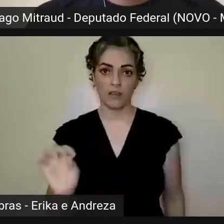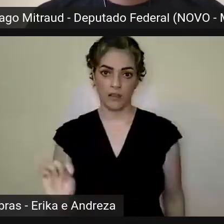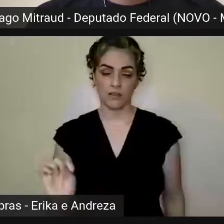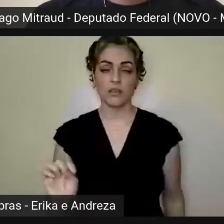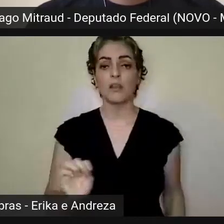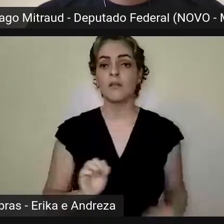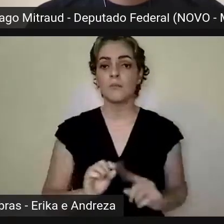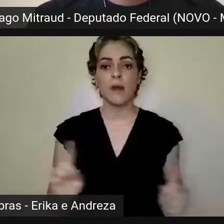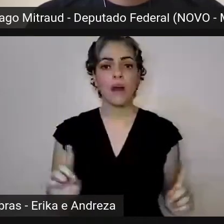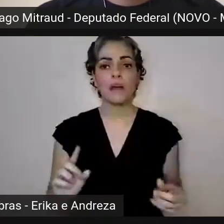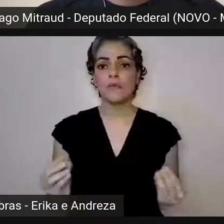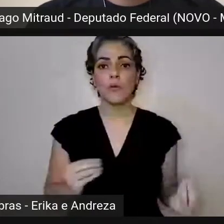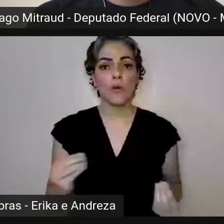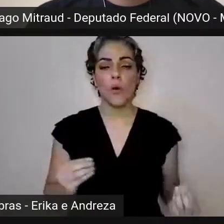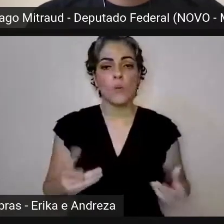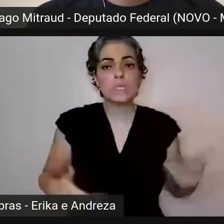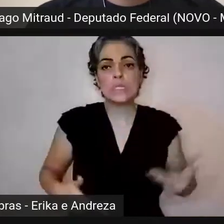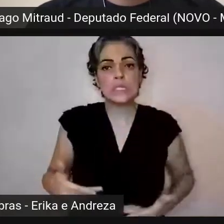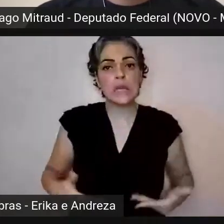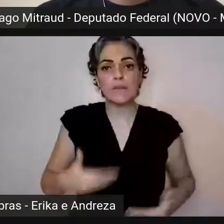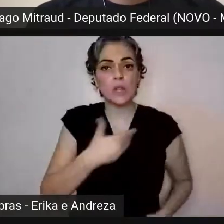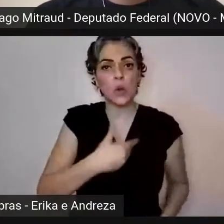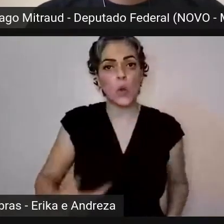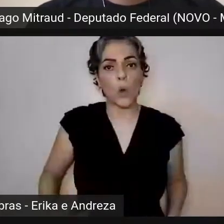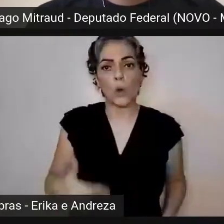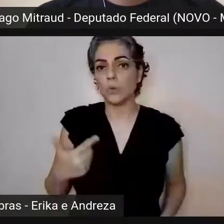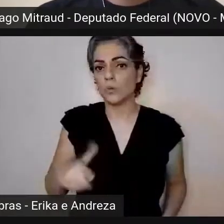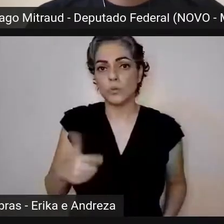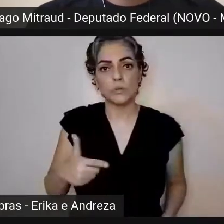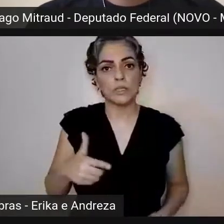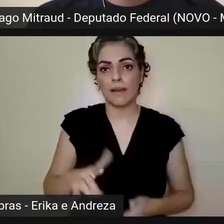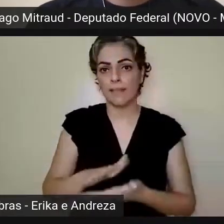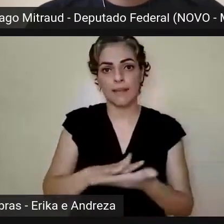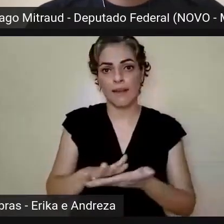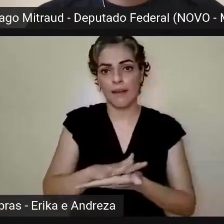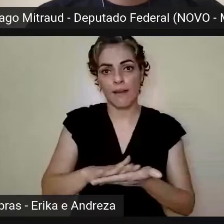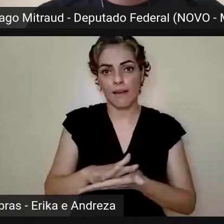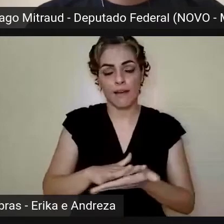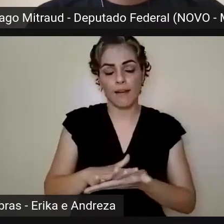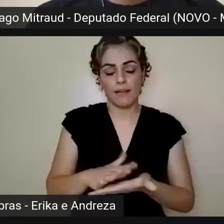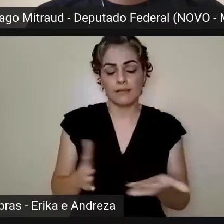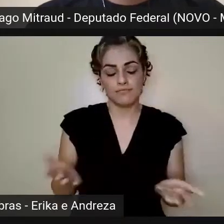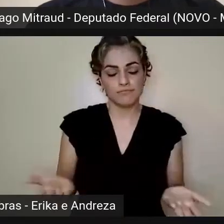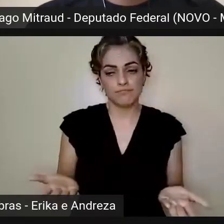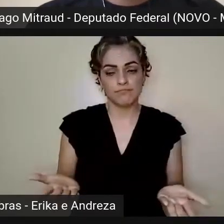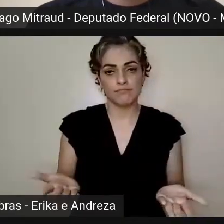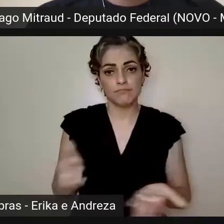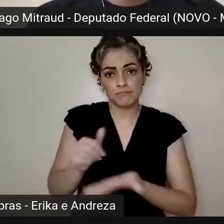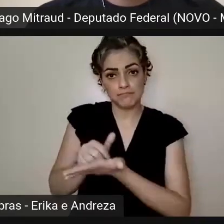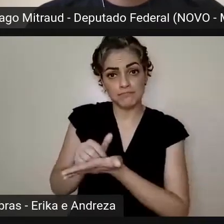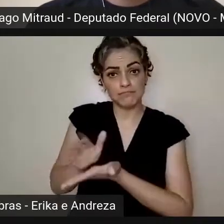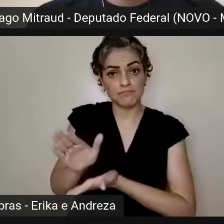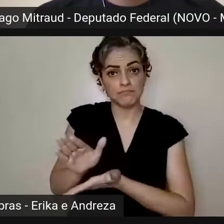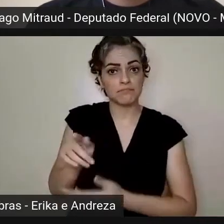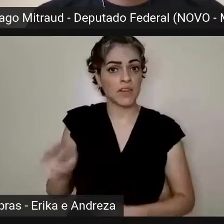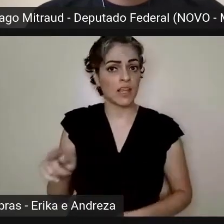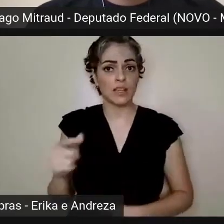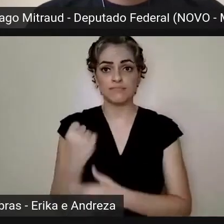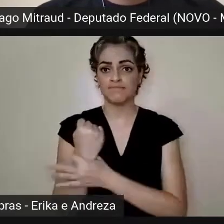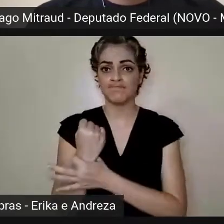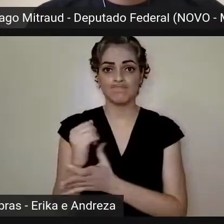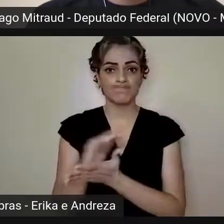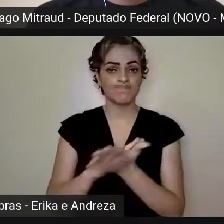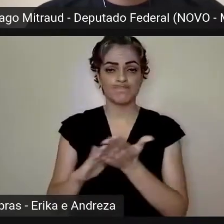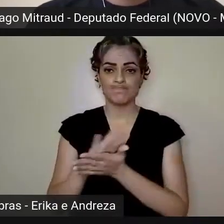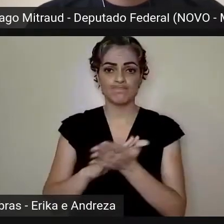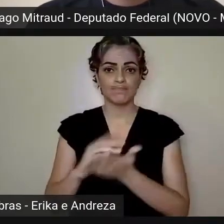servidor público? O servidor público, ele não tem nada, né? Se ele puder ser simplesmente demitido, ele sai sem garantia, a PEC não